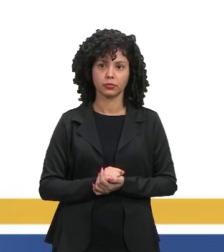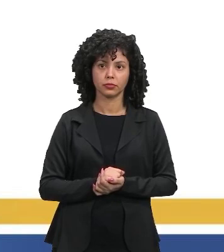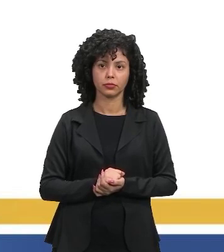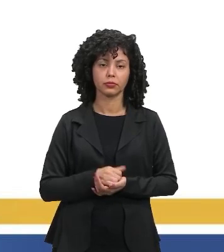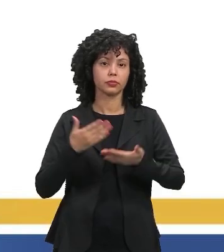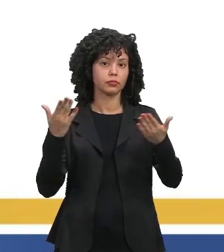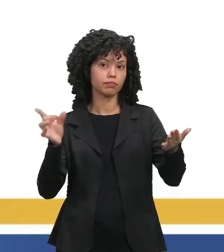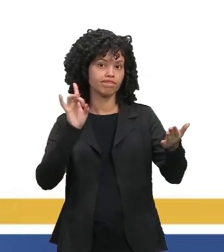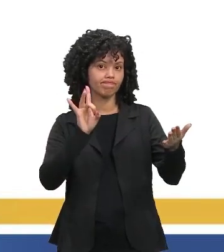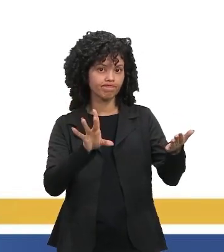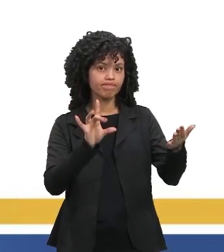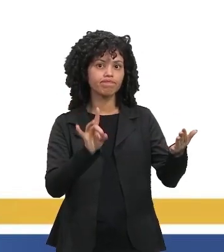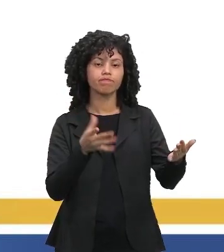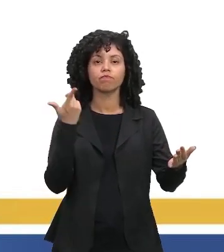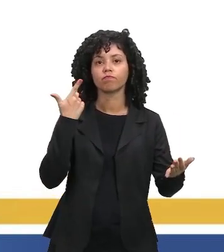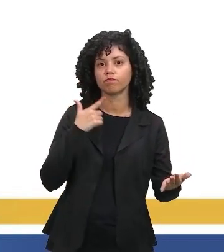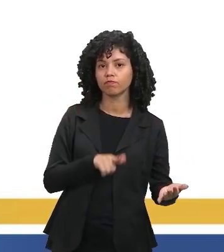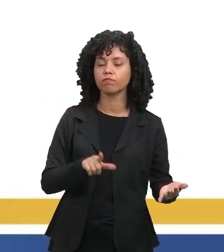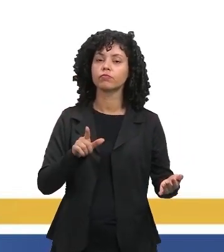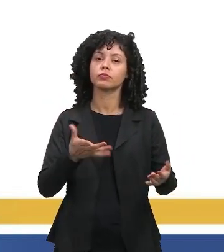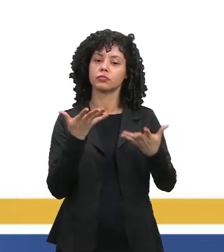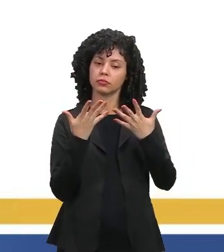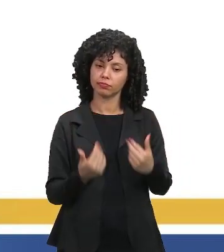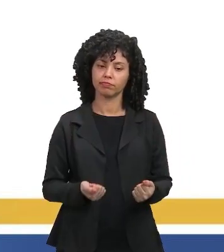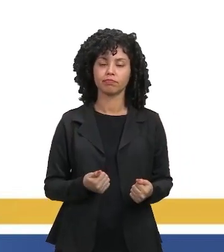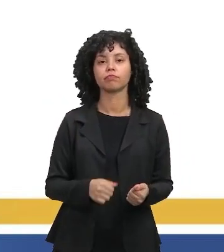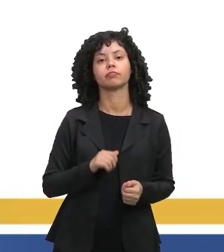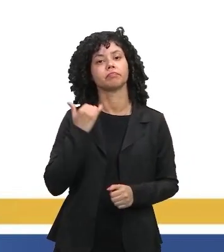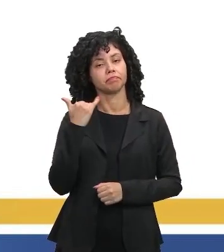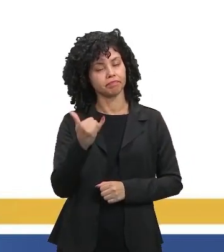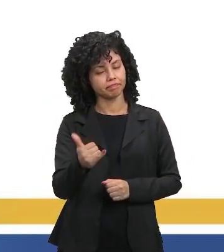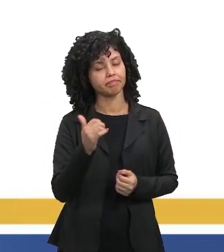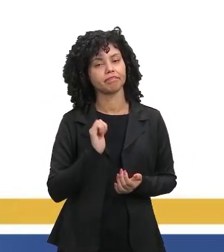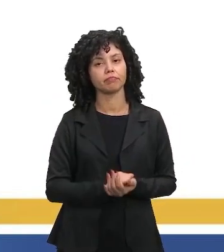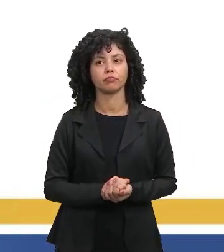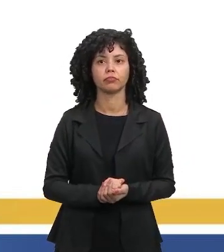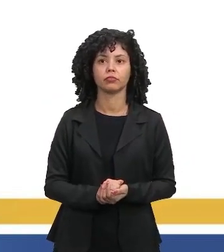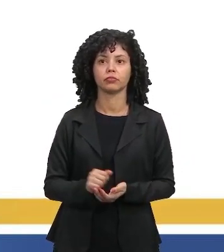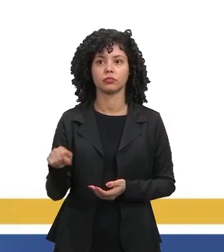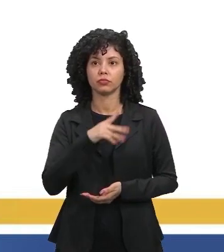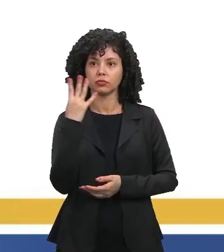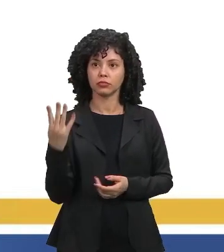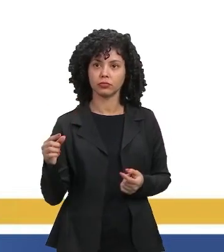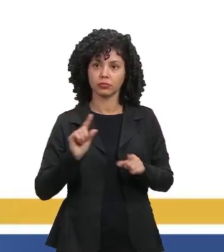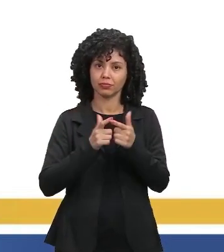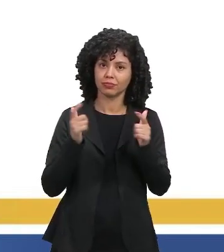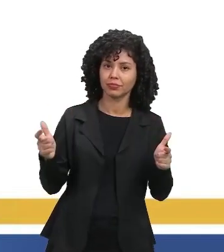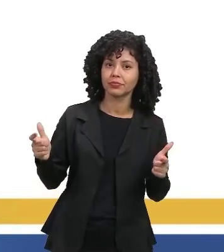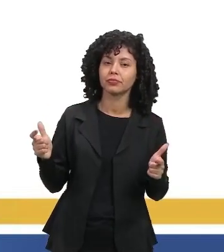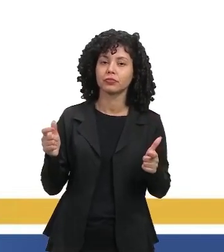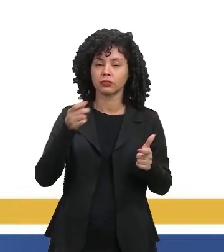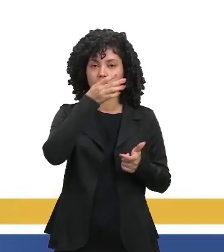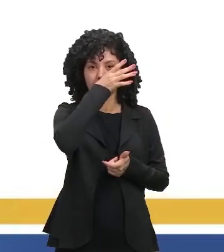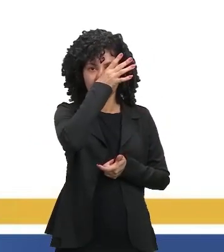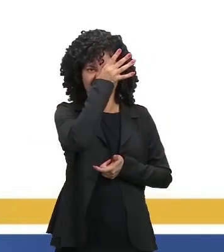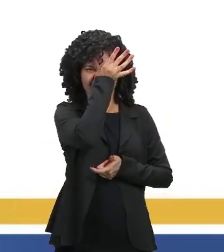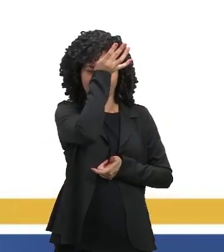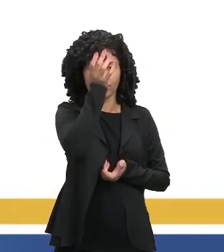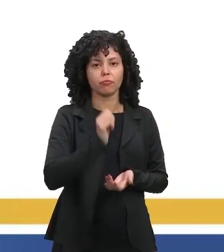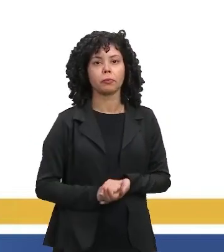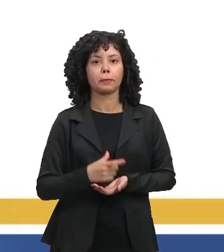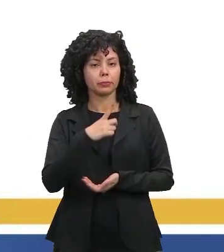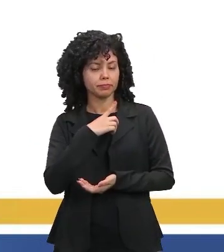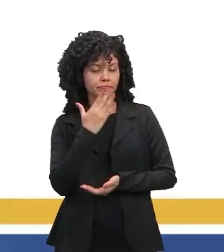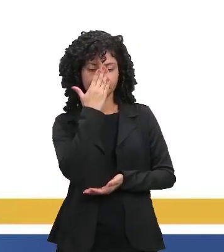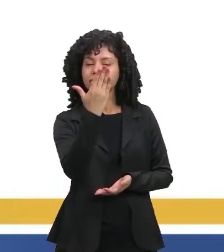Só que aí, quando ele vai adquirir elétrons, a quantidade de cargas negativas ficou maior, tá? Então, nós